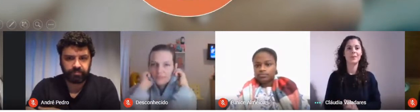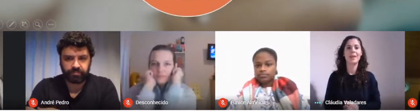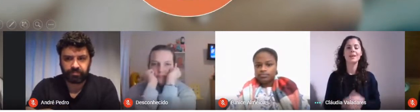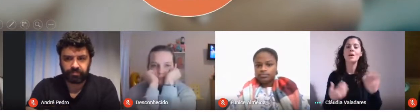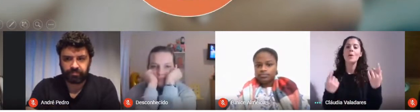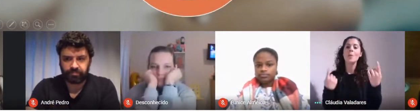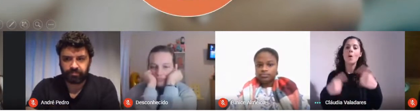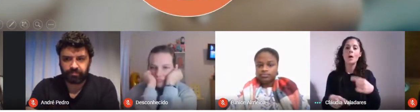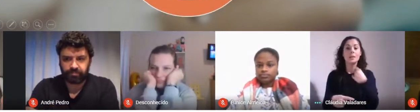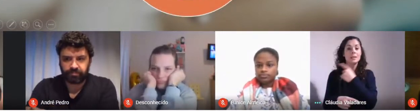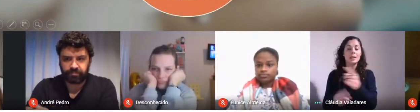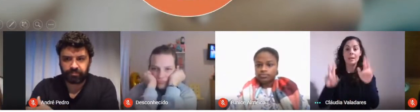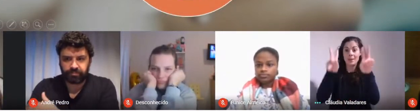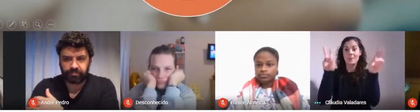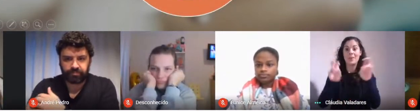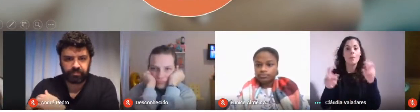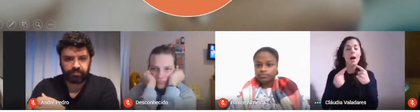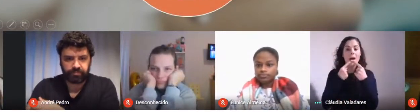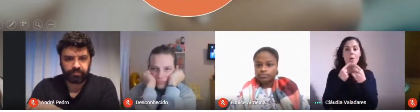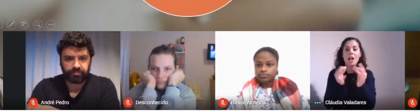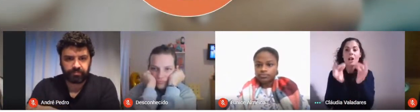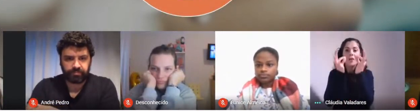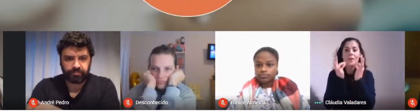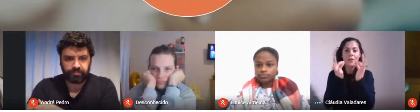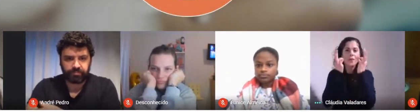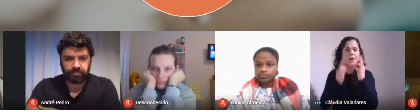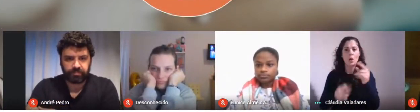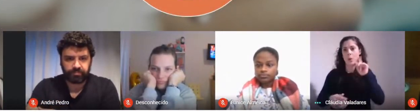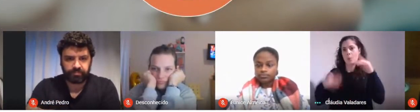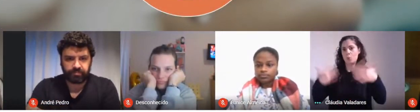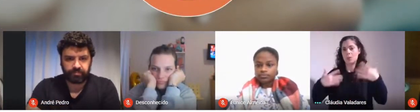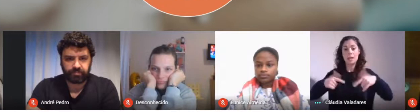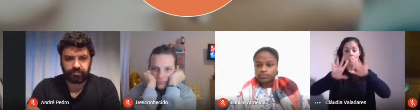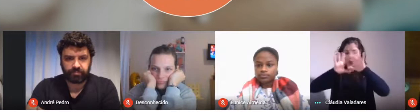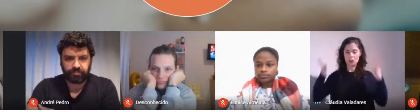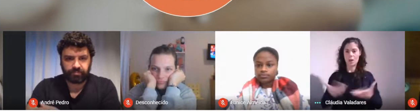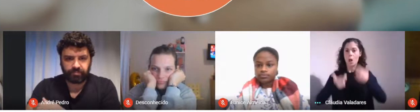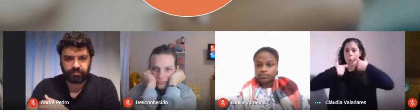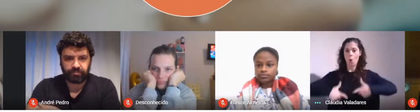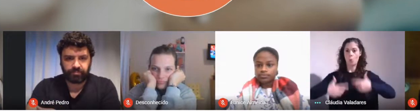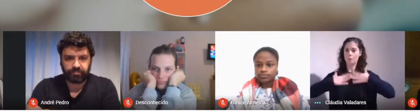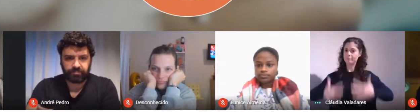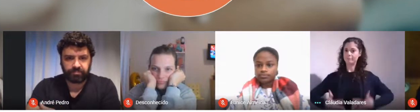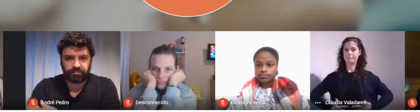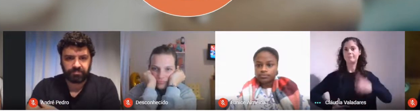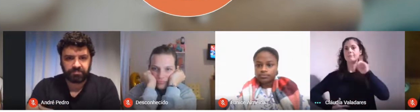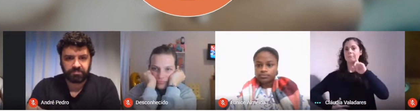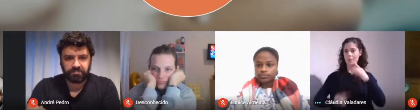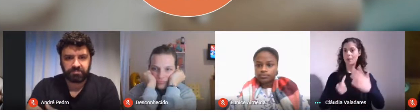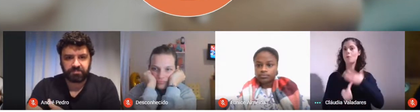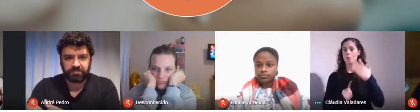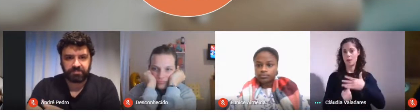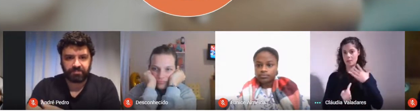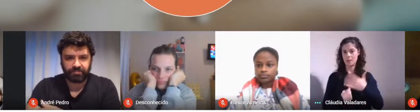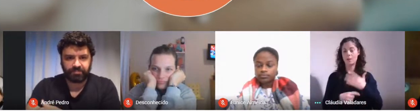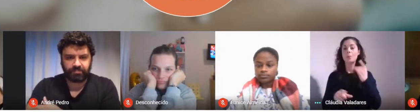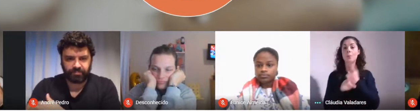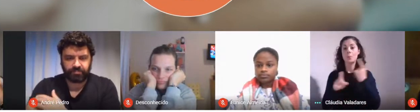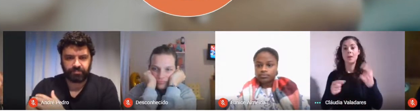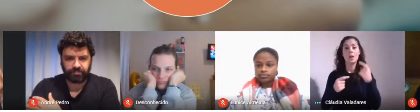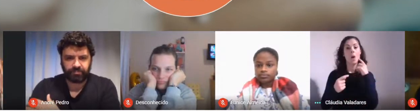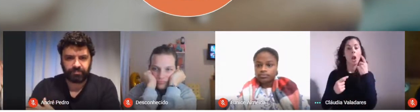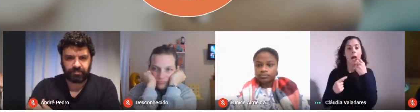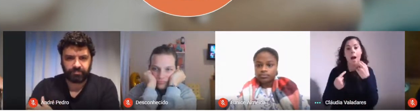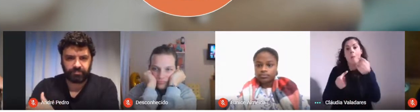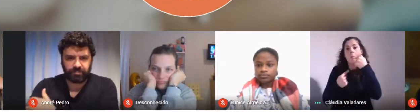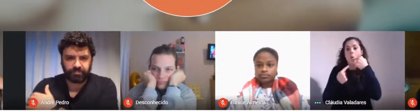que a saúde oral é muito importante para a nossa saúde em geral. A cavidade oral faz parte do nosso corpo e